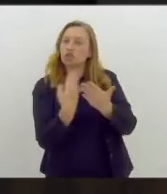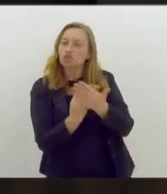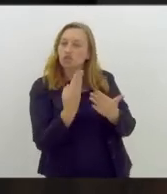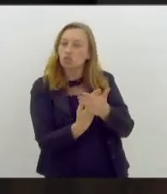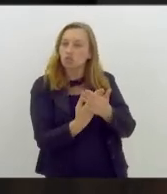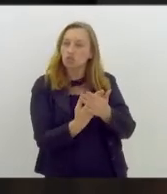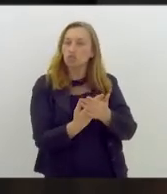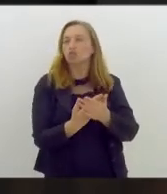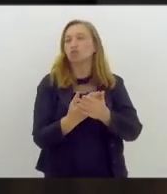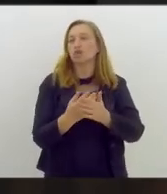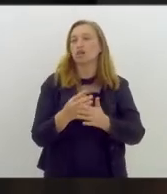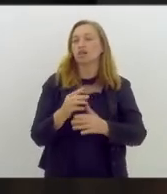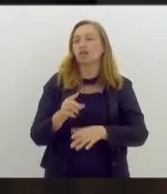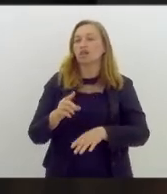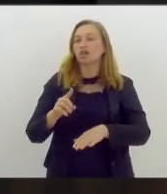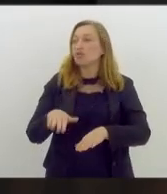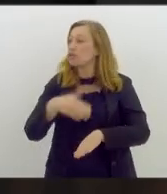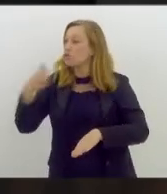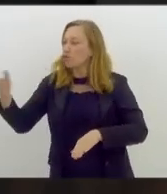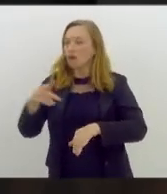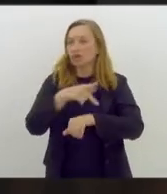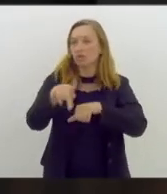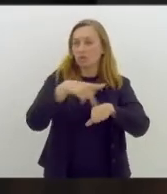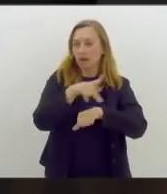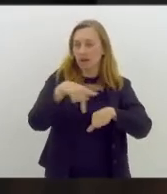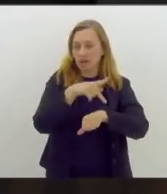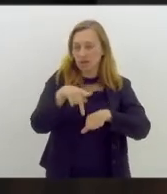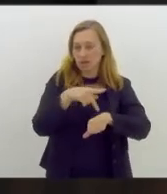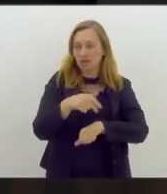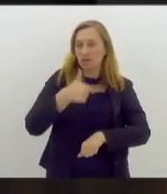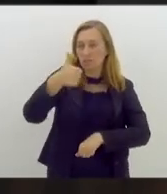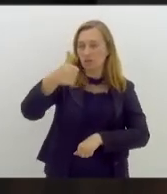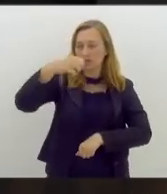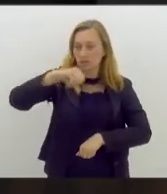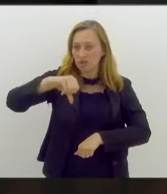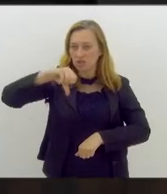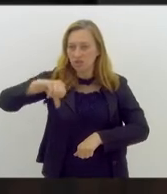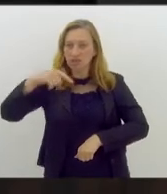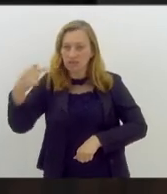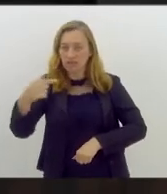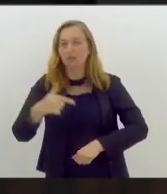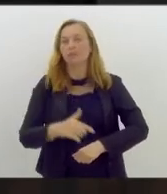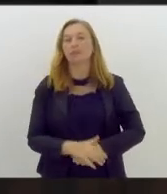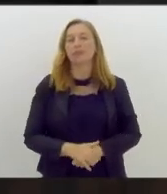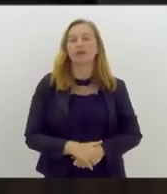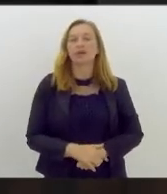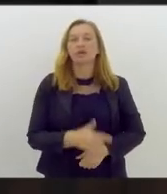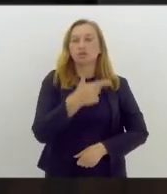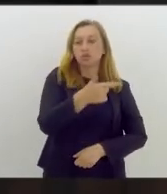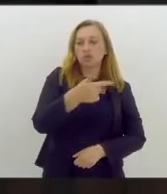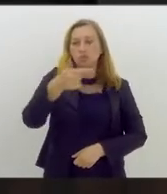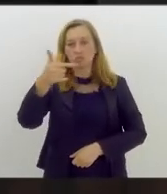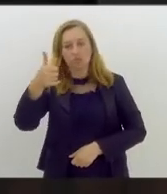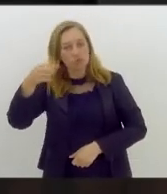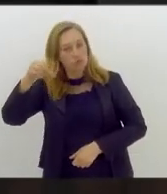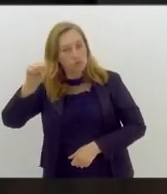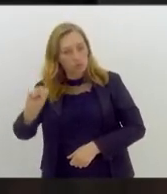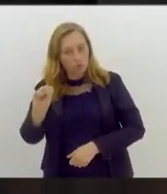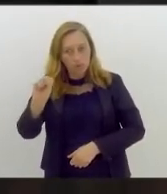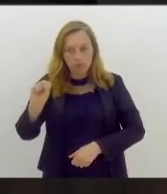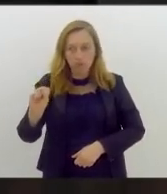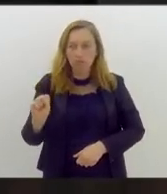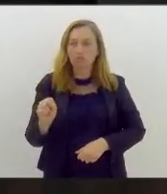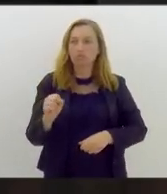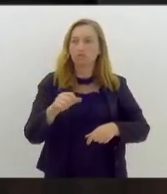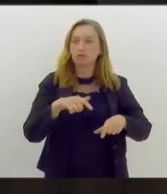em Lisboa, no último trimestre de 1997. Em 2008, passou a exercer